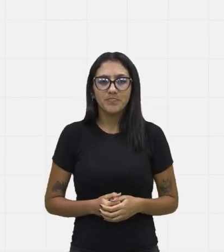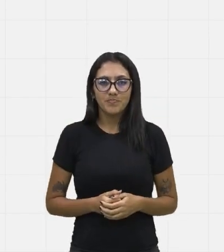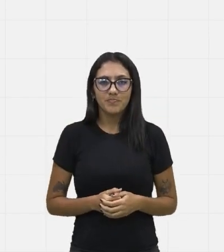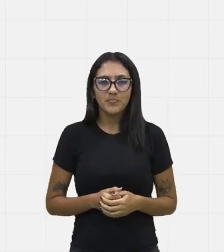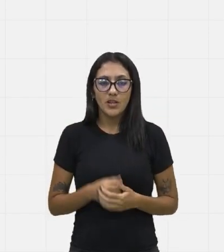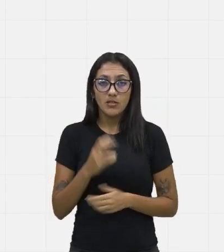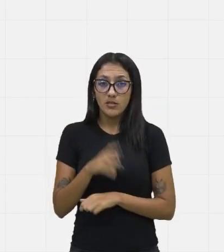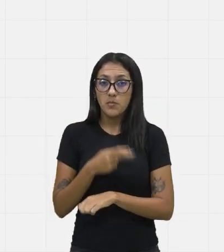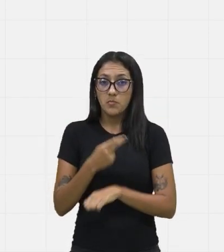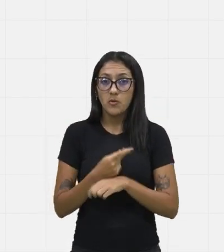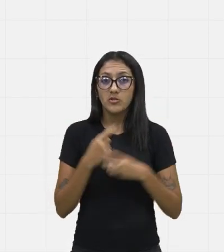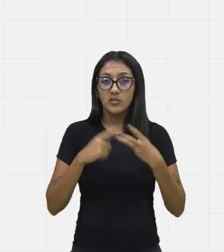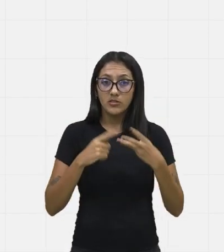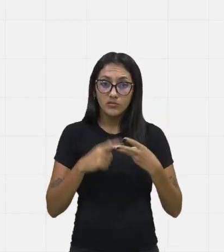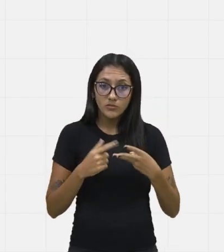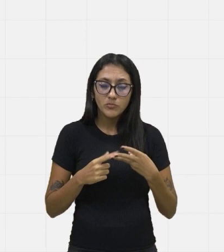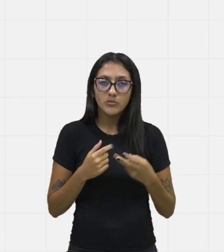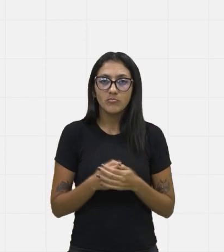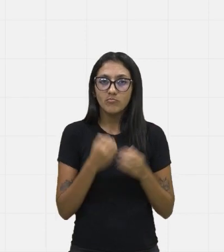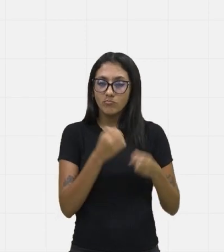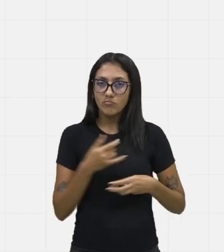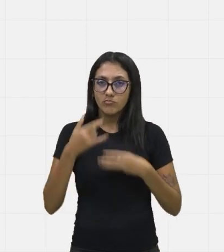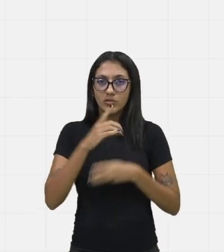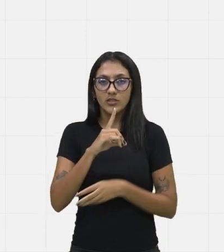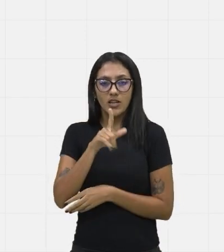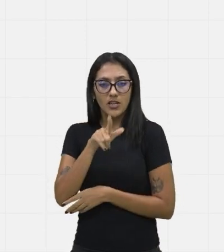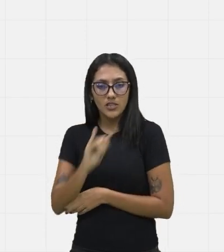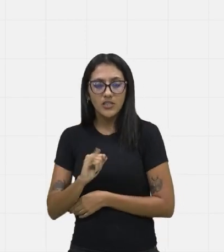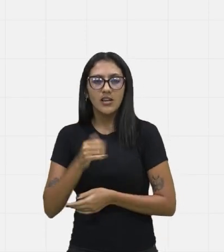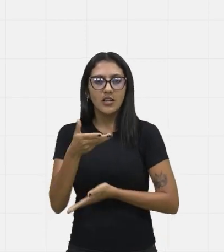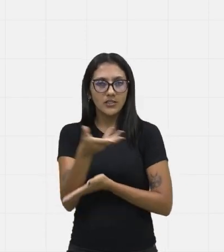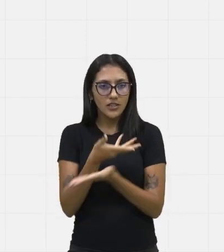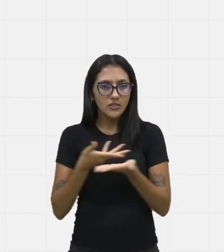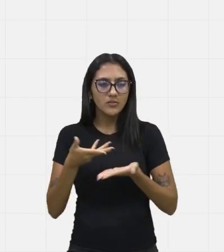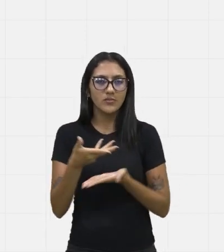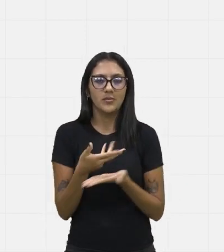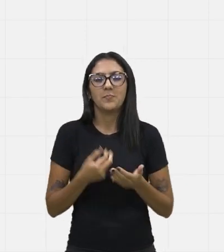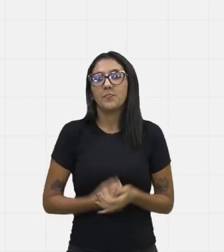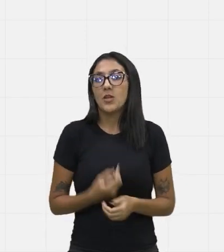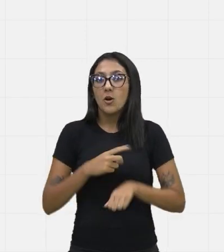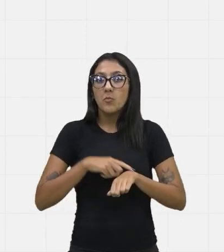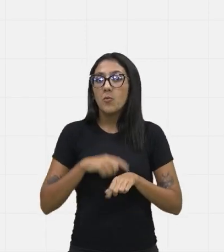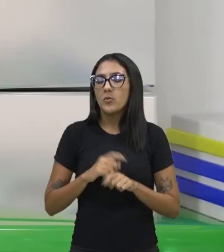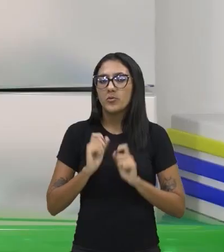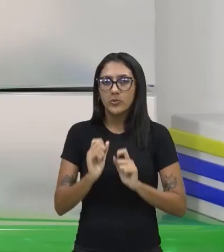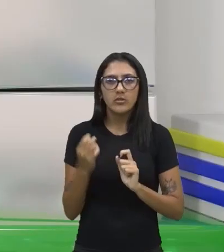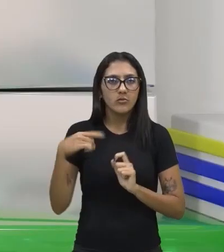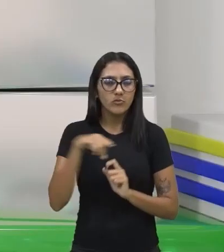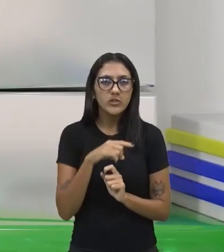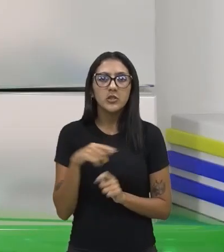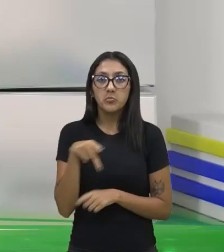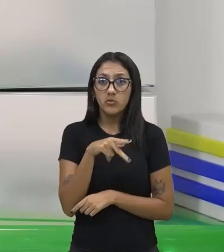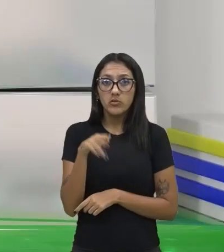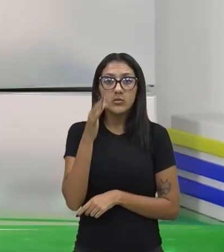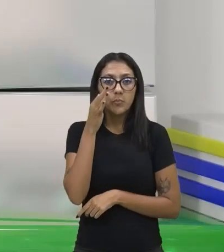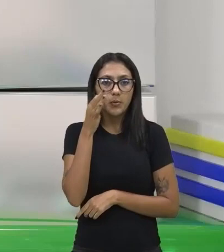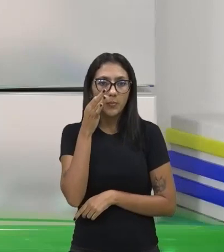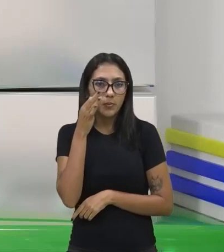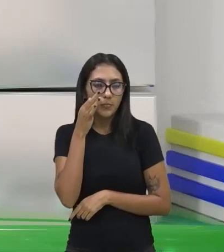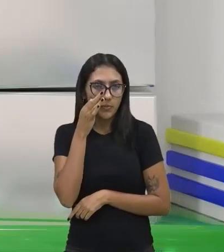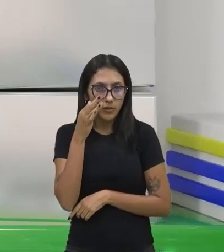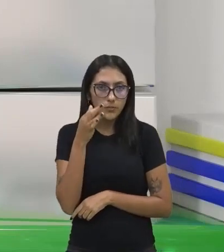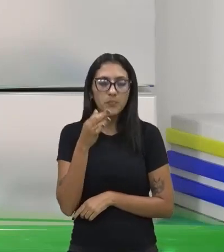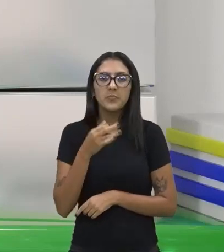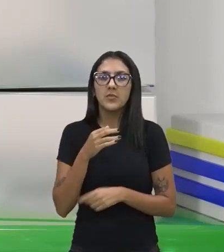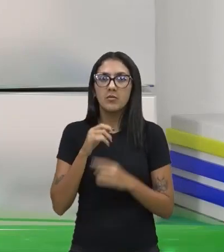local interativa, que é o momento onde você, professor presencial, junto com o nosso professor ministrante, pode fazer uma avaliação daquilo